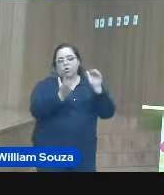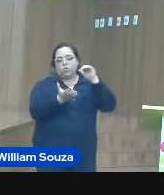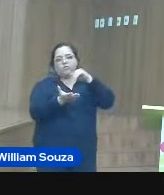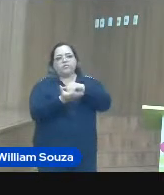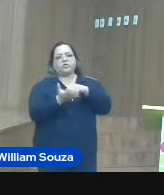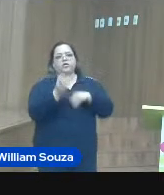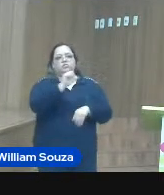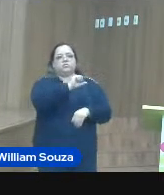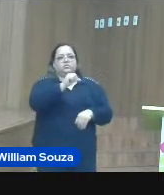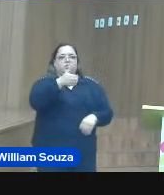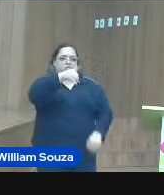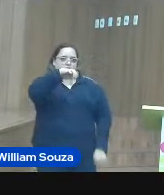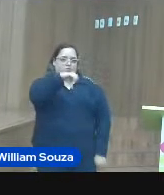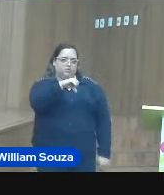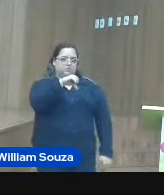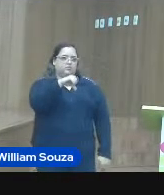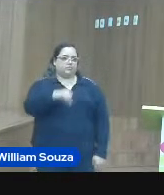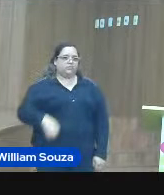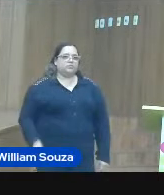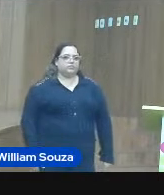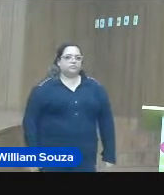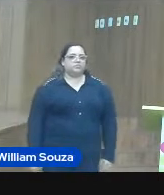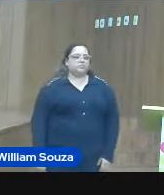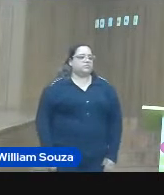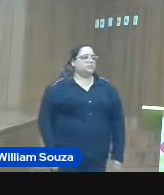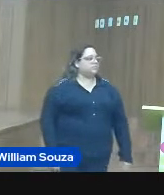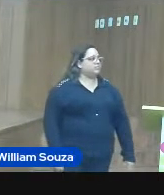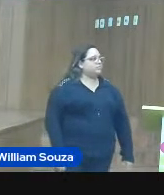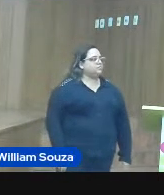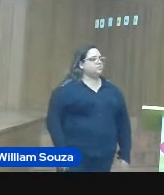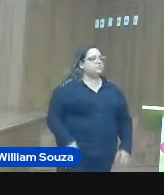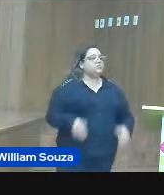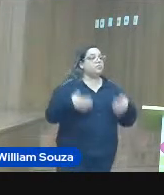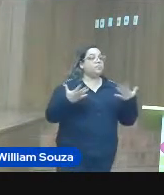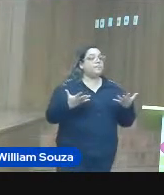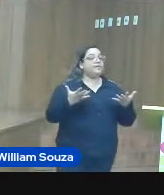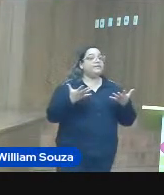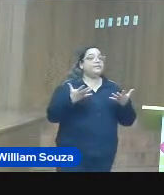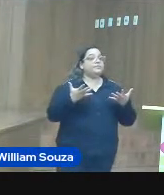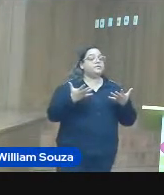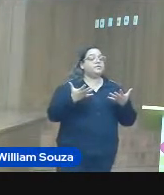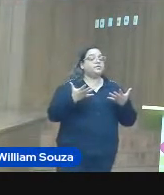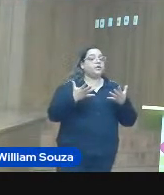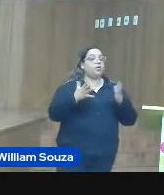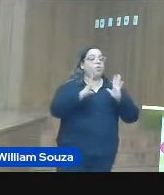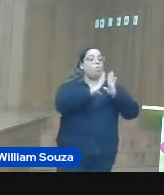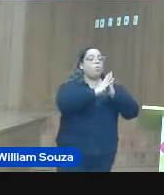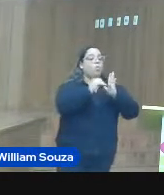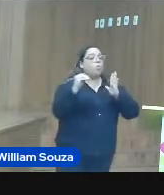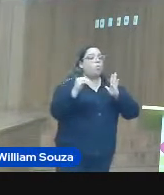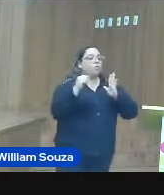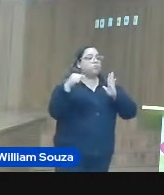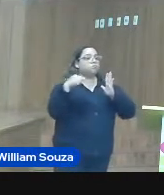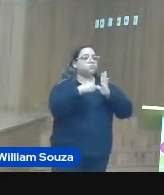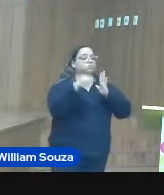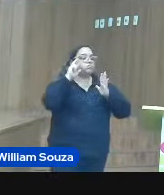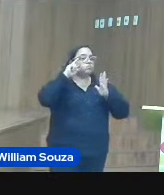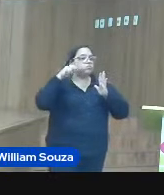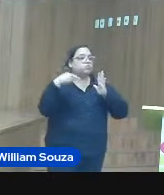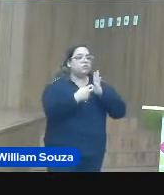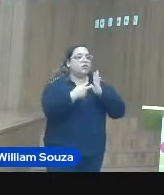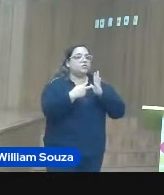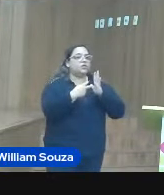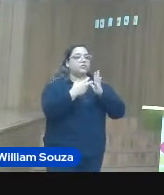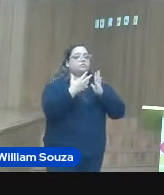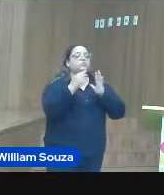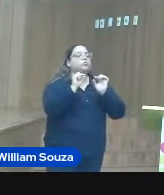E dentro desse modelo foi feita uma total desvinculação